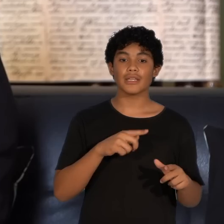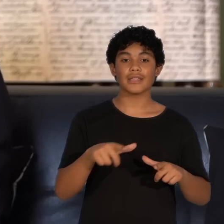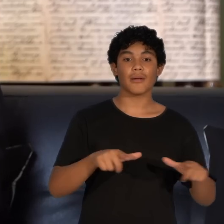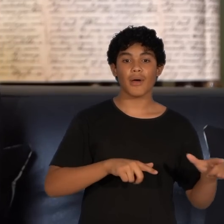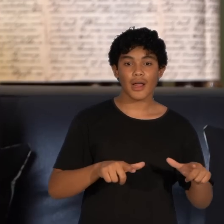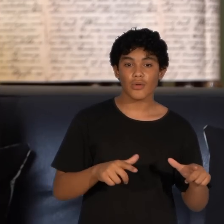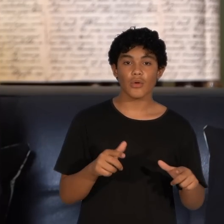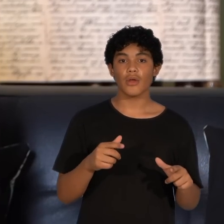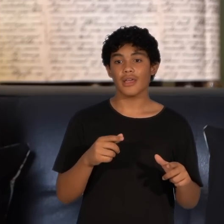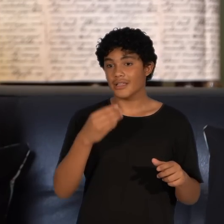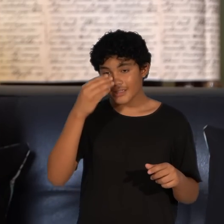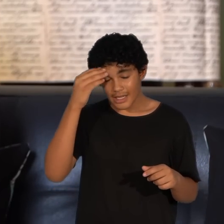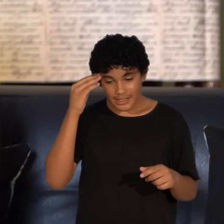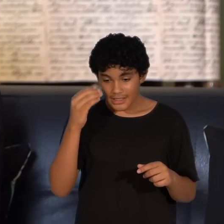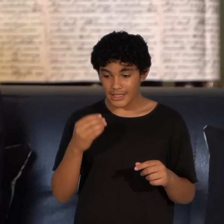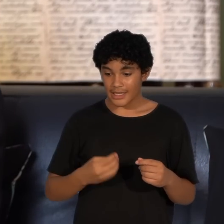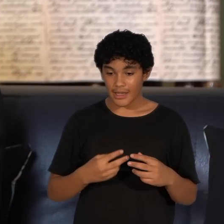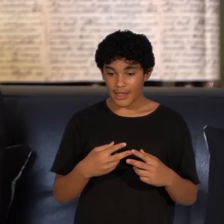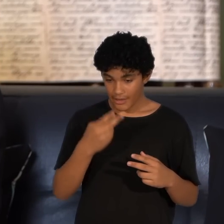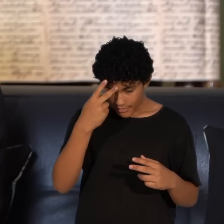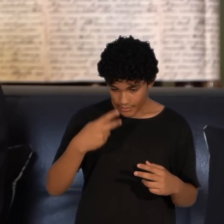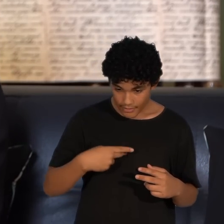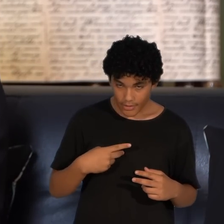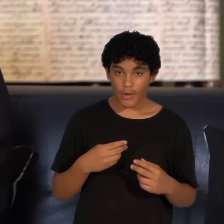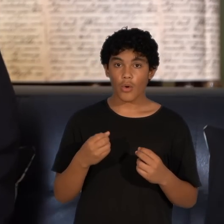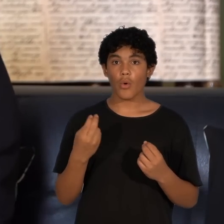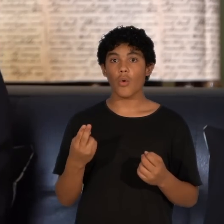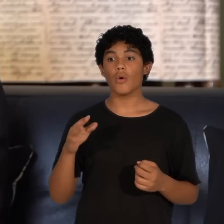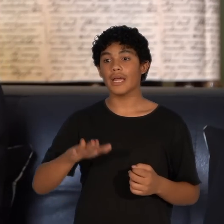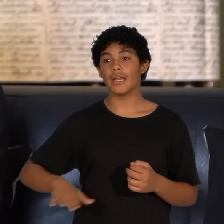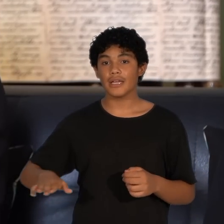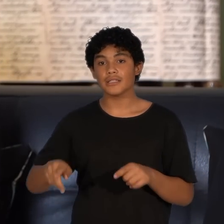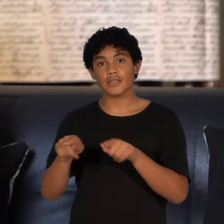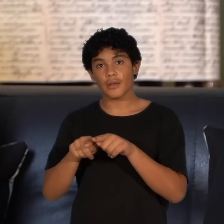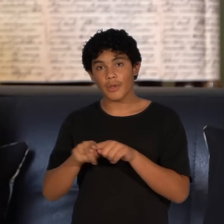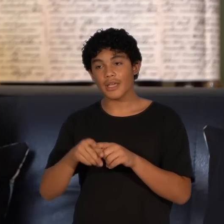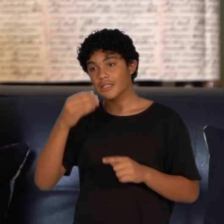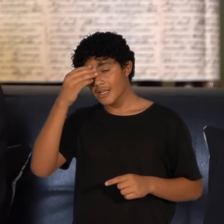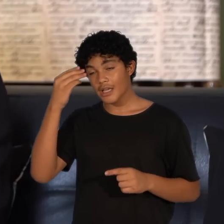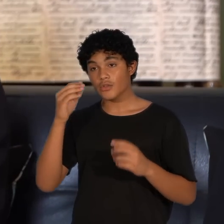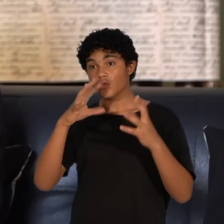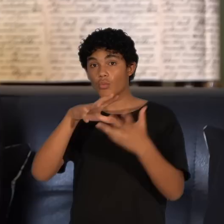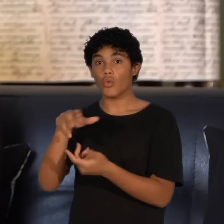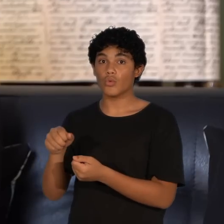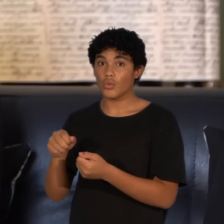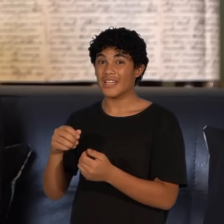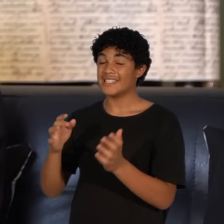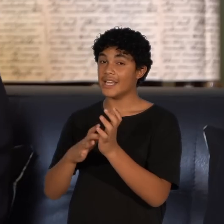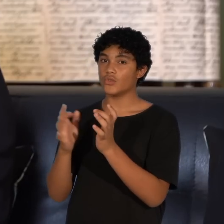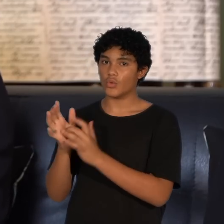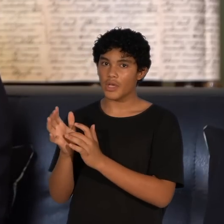está trabalhando, outras quando estão com uma criança que gosta, ou alguém que gosta, esquece as outras coisas do